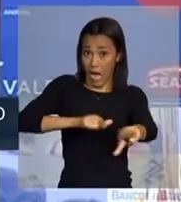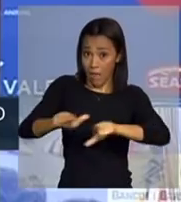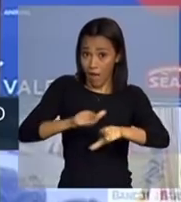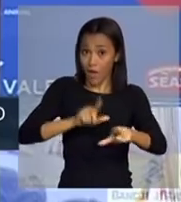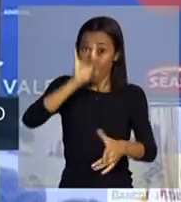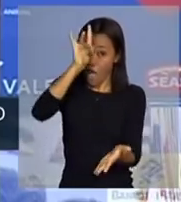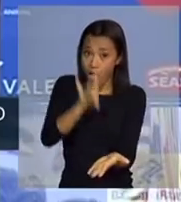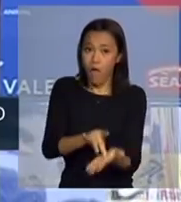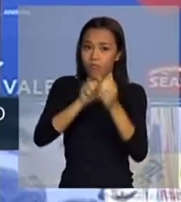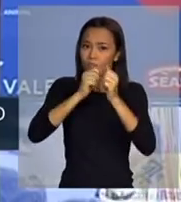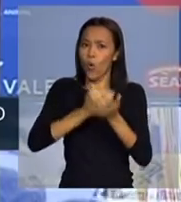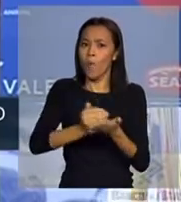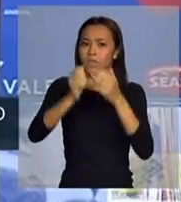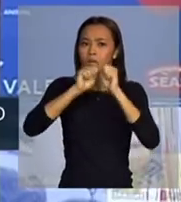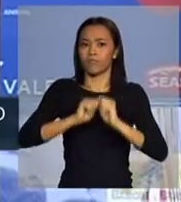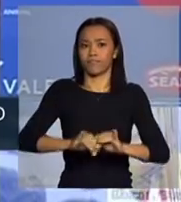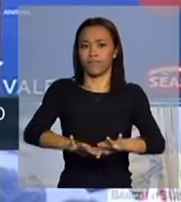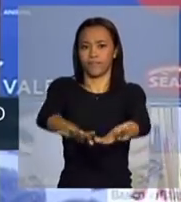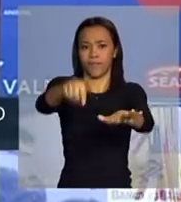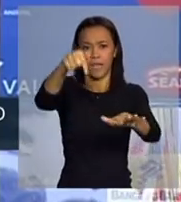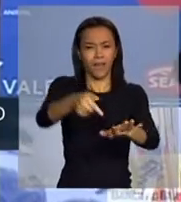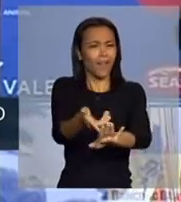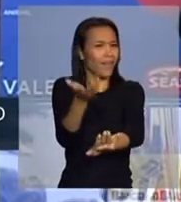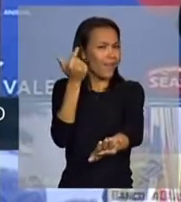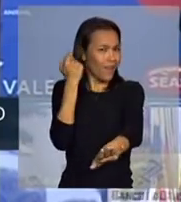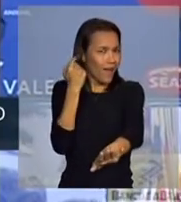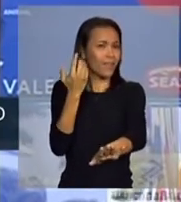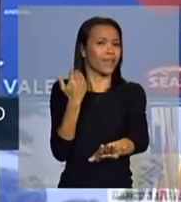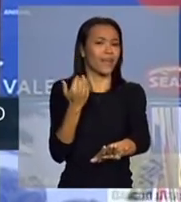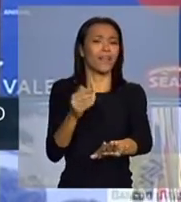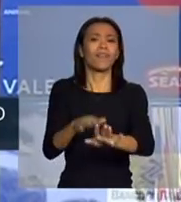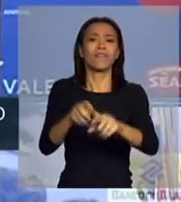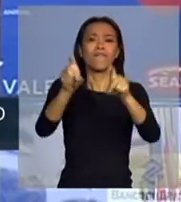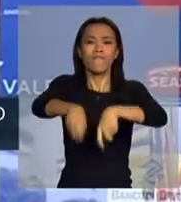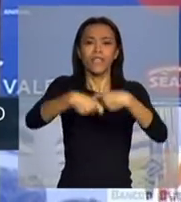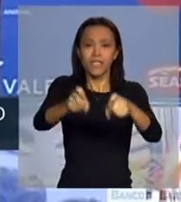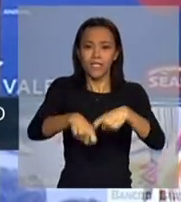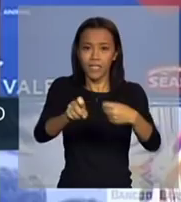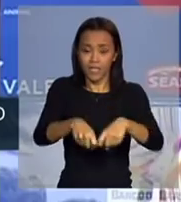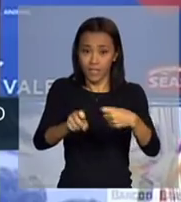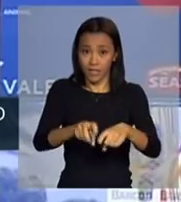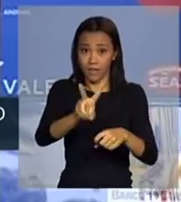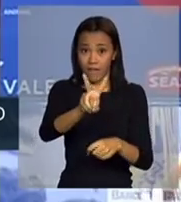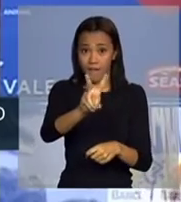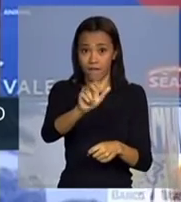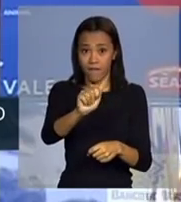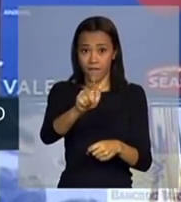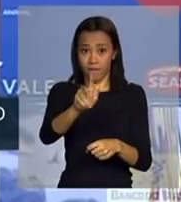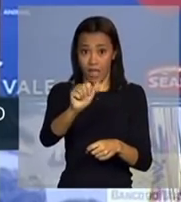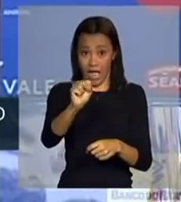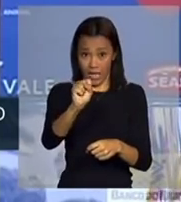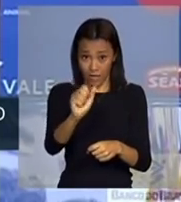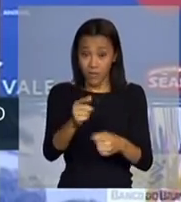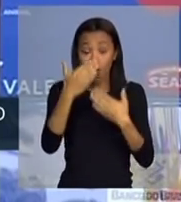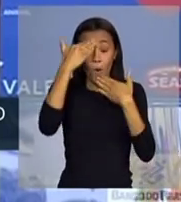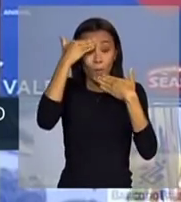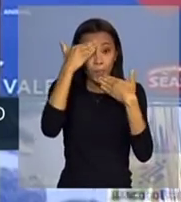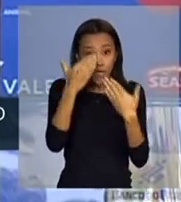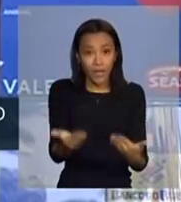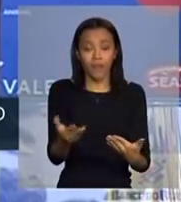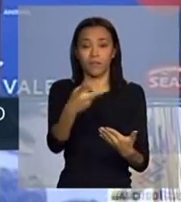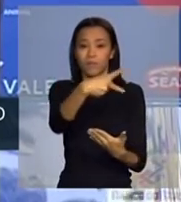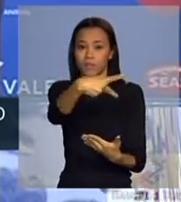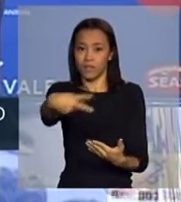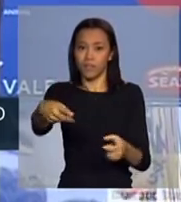nossa região, lá na mesma fazenda experimental Getúlio Vargas. Obrigado, presidente